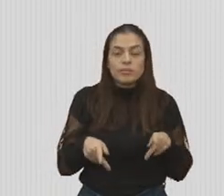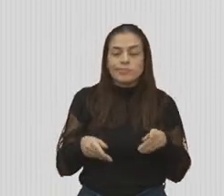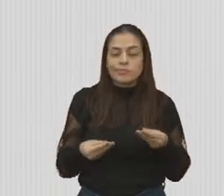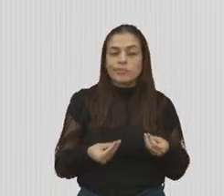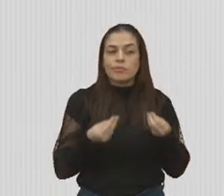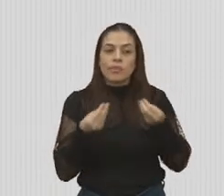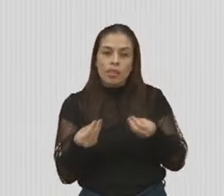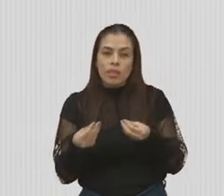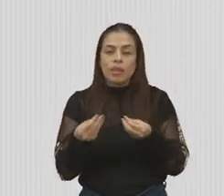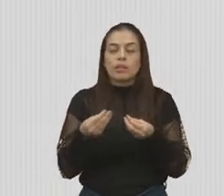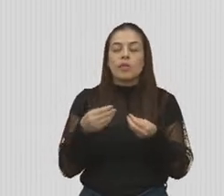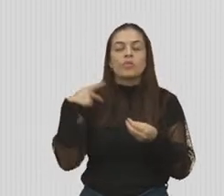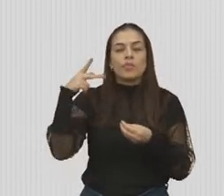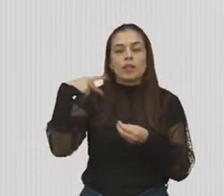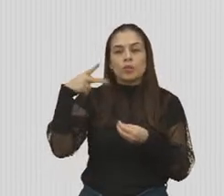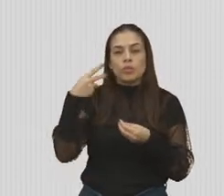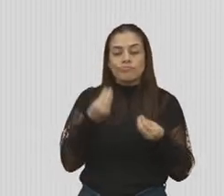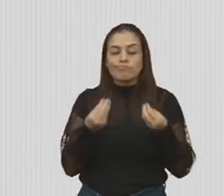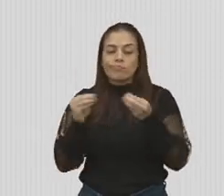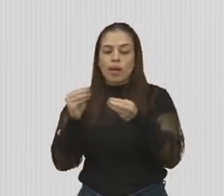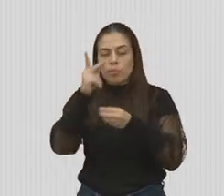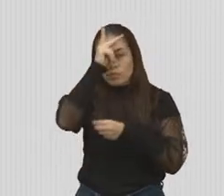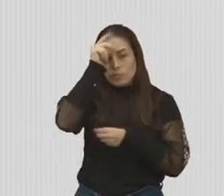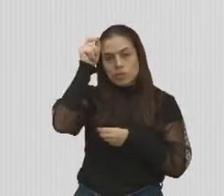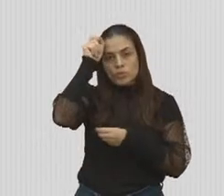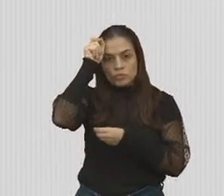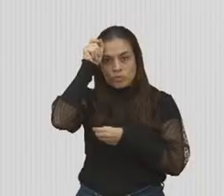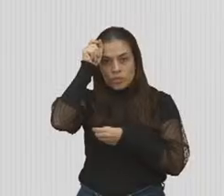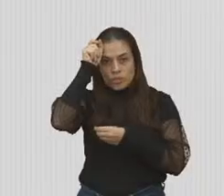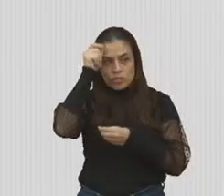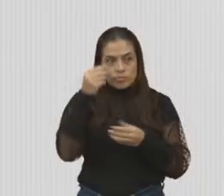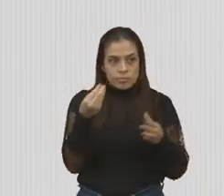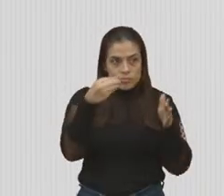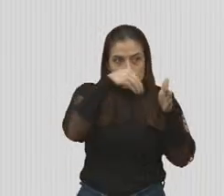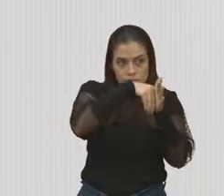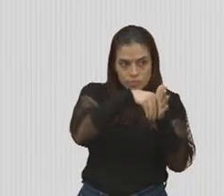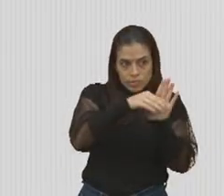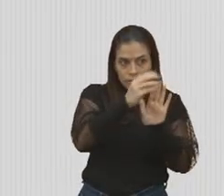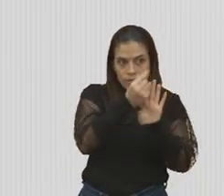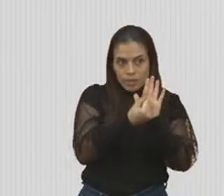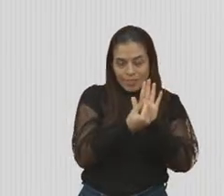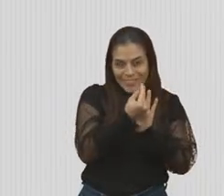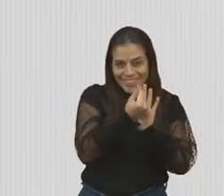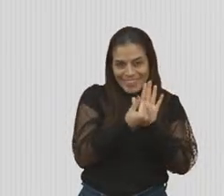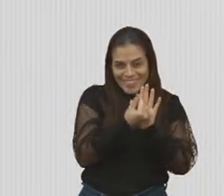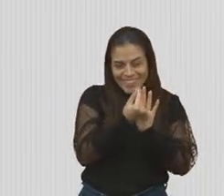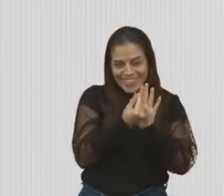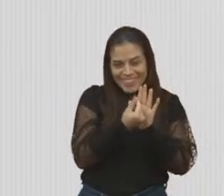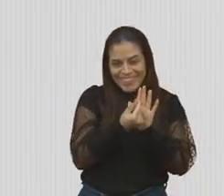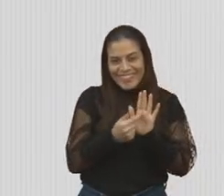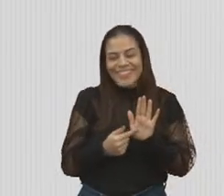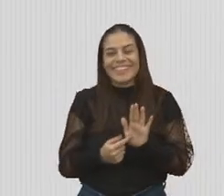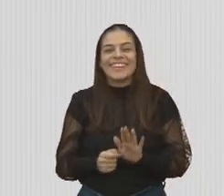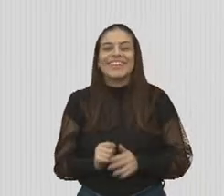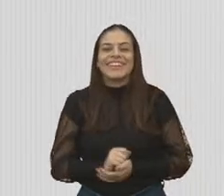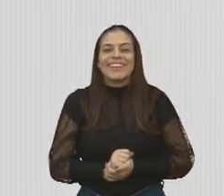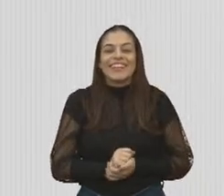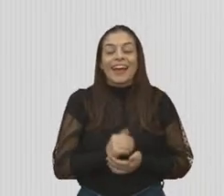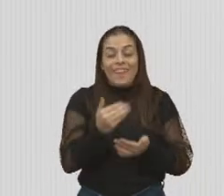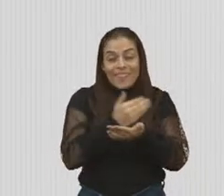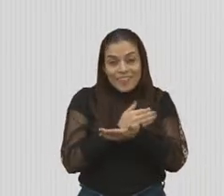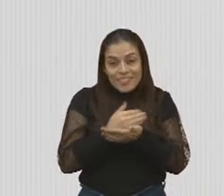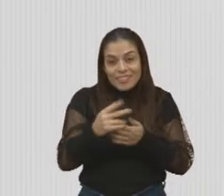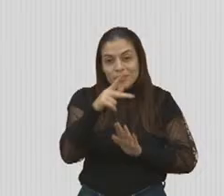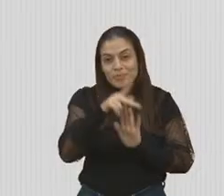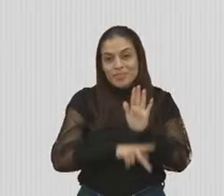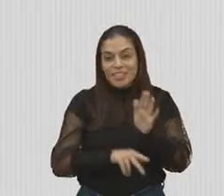prefeitura por vocês, vereadores, dentro desse orçamento, dentro dessa receita prevista. Então, agora a gente vai começar a ver os